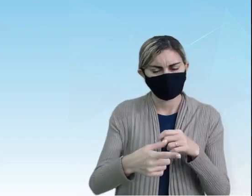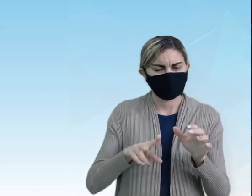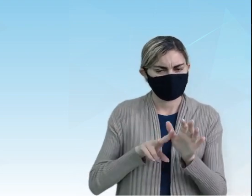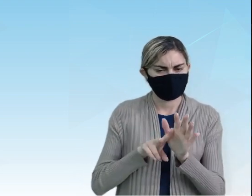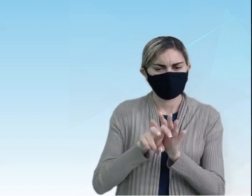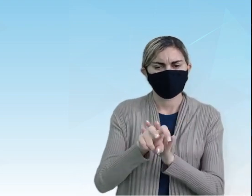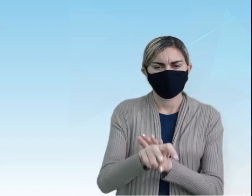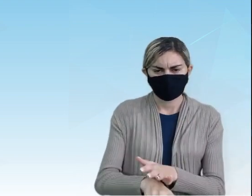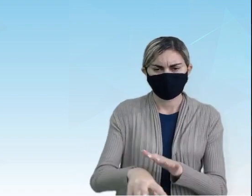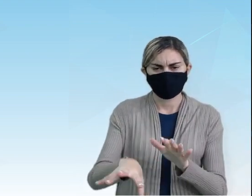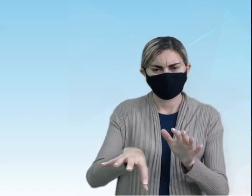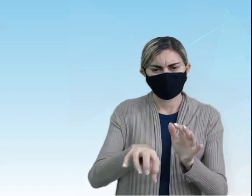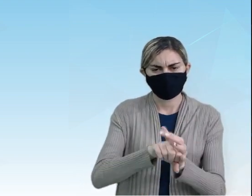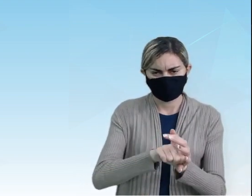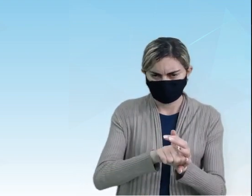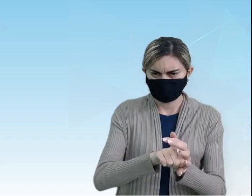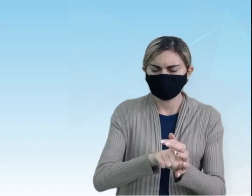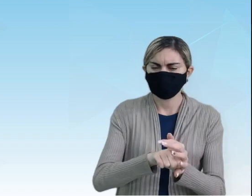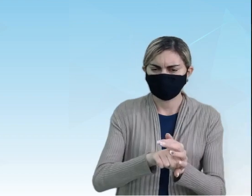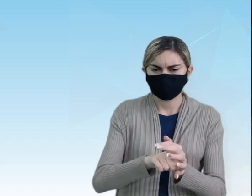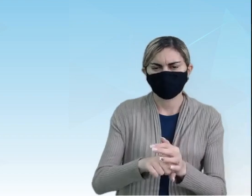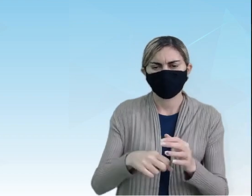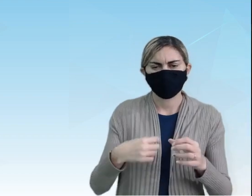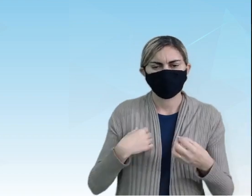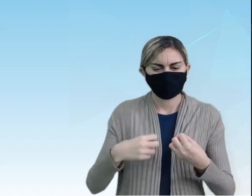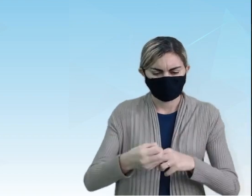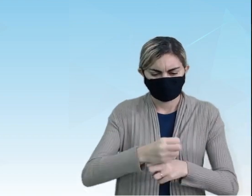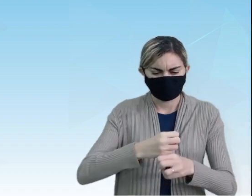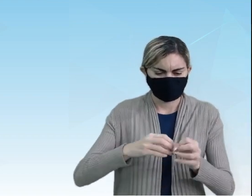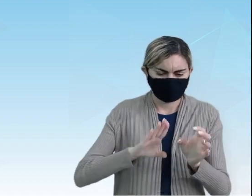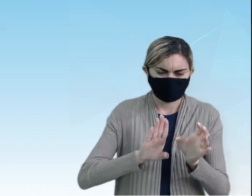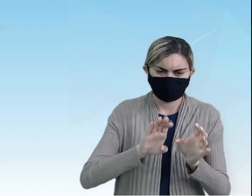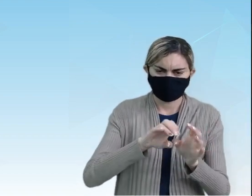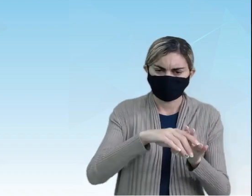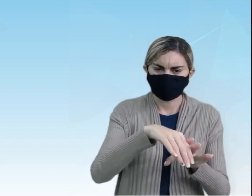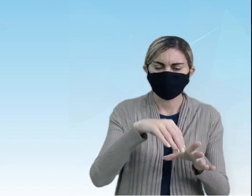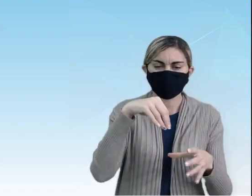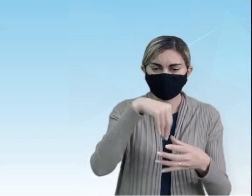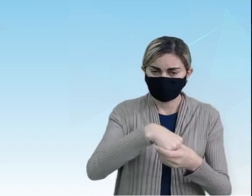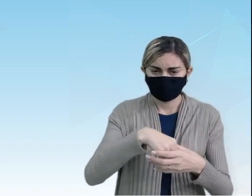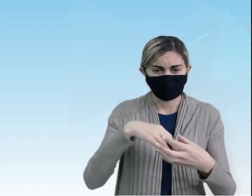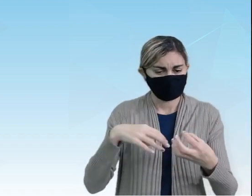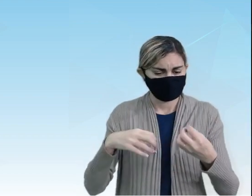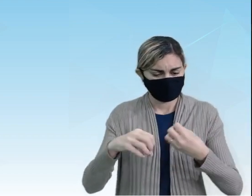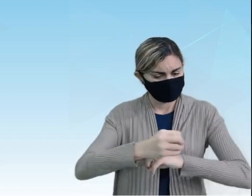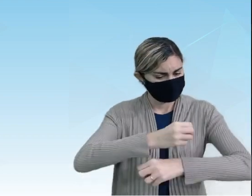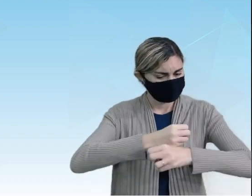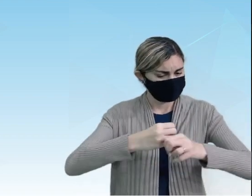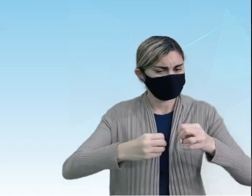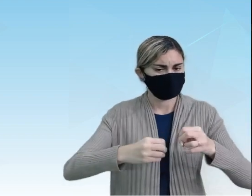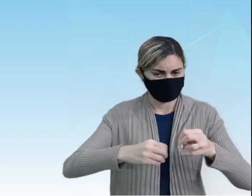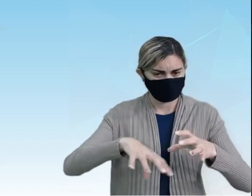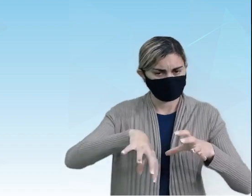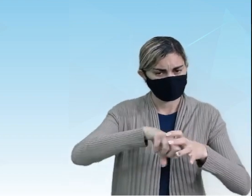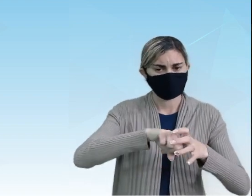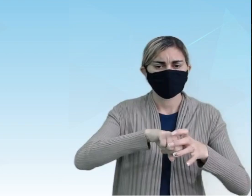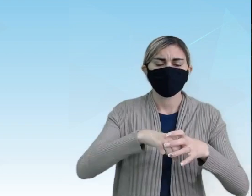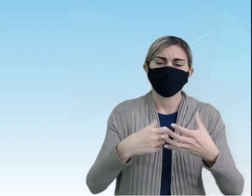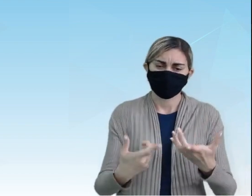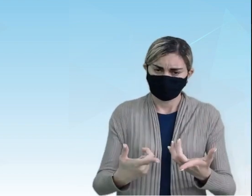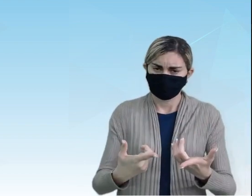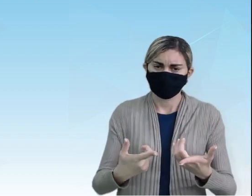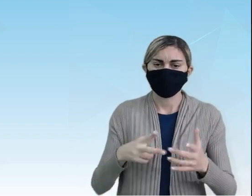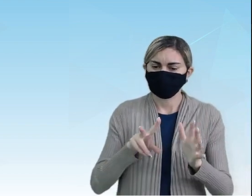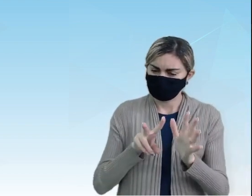vírus eles recebem a denominação de parasitas intracelular obrigatórios. E se eu estou